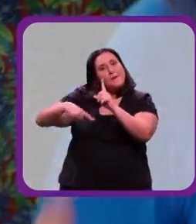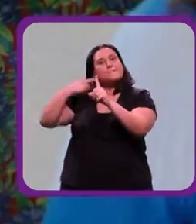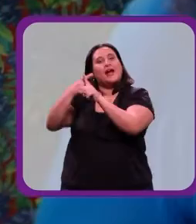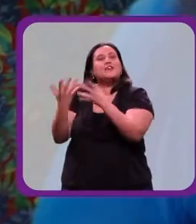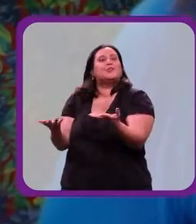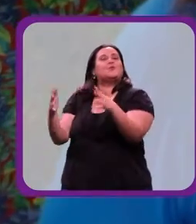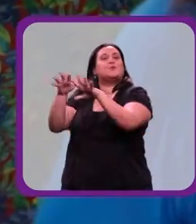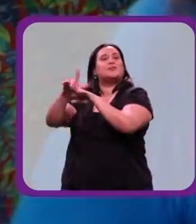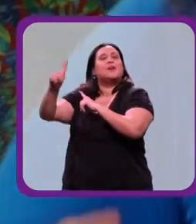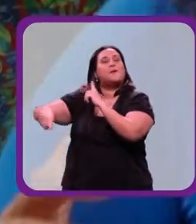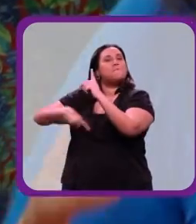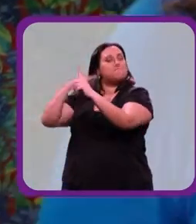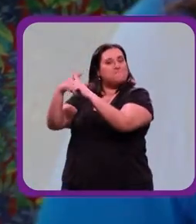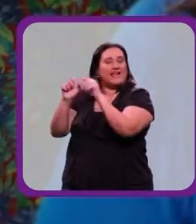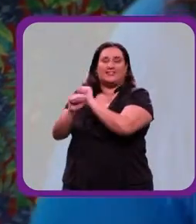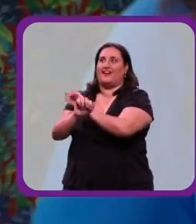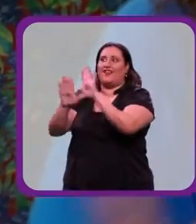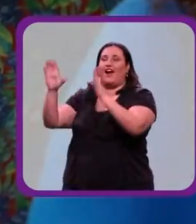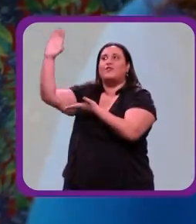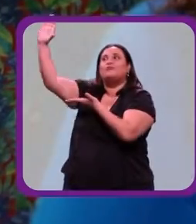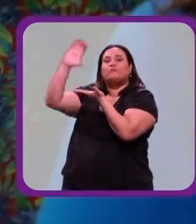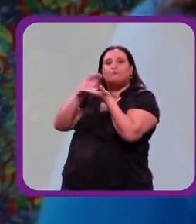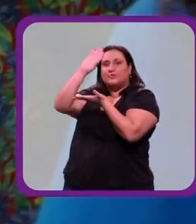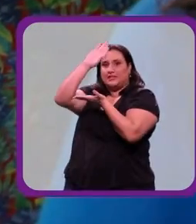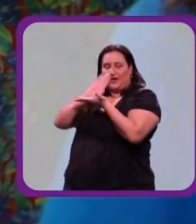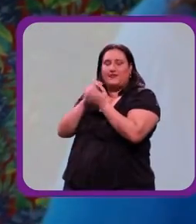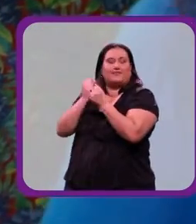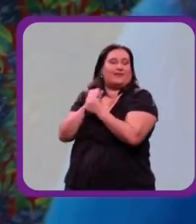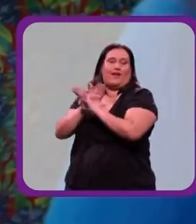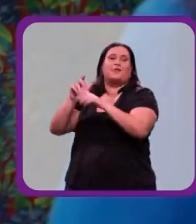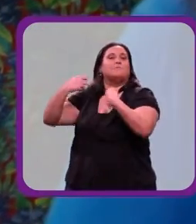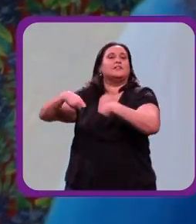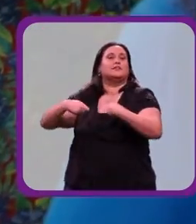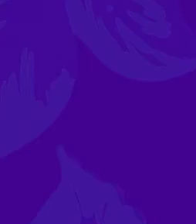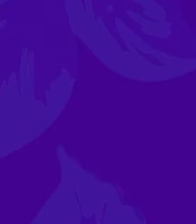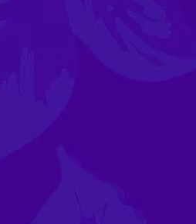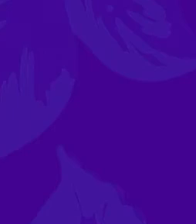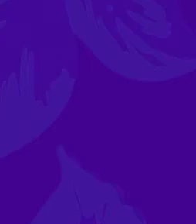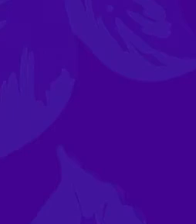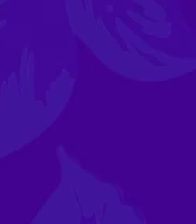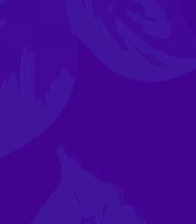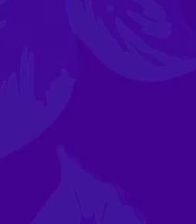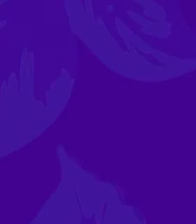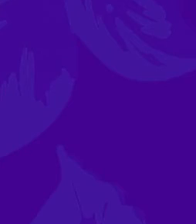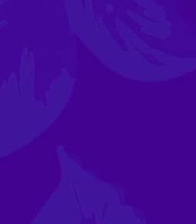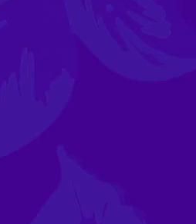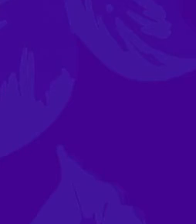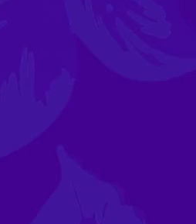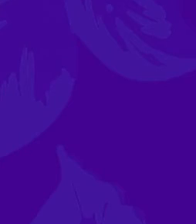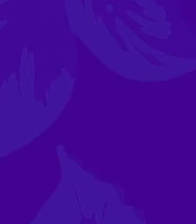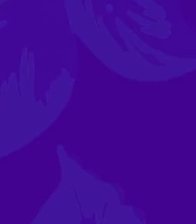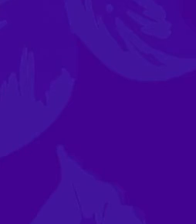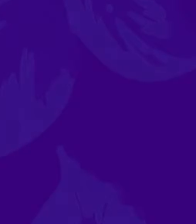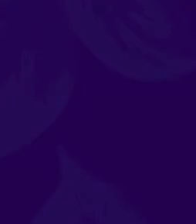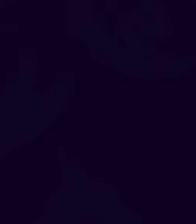diversidade, mais inclusão, mais transparência e mais controle sobre o orçamento público. Jandira, 65, Coligação Rio em Comum.